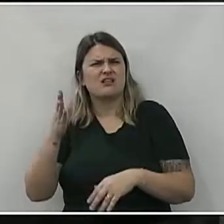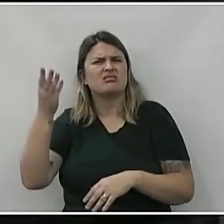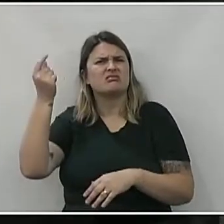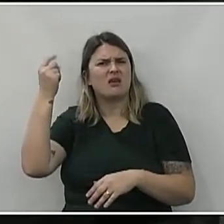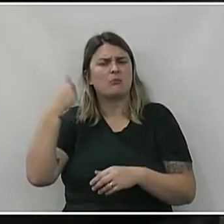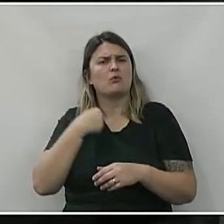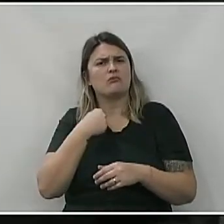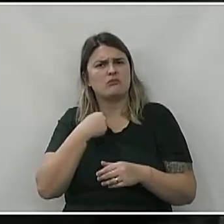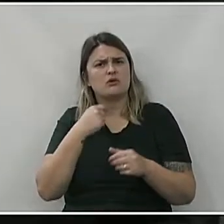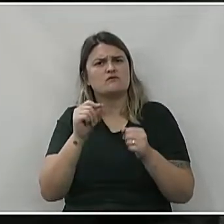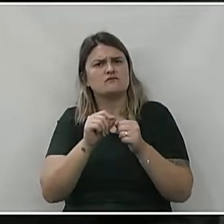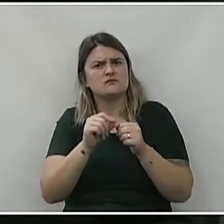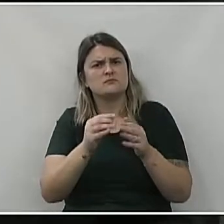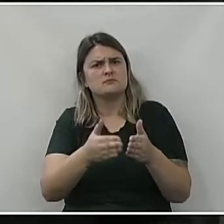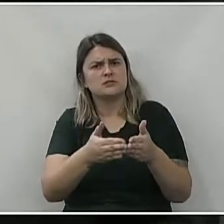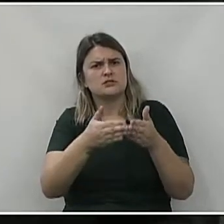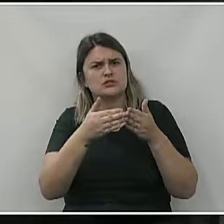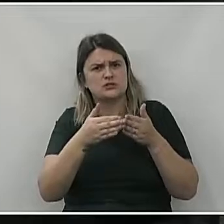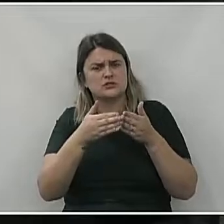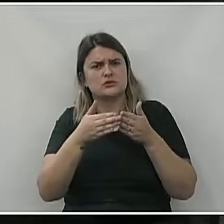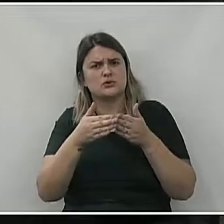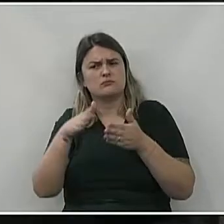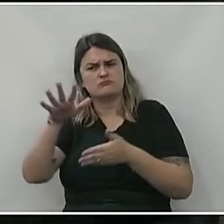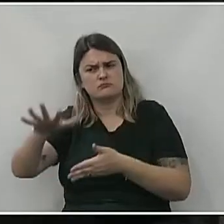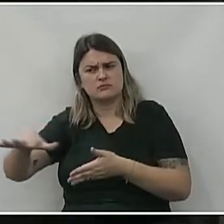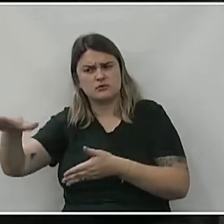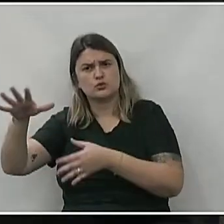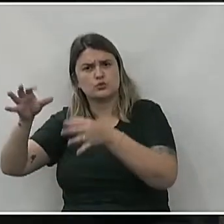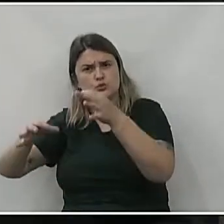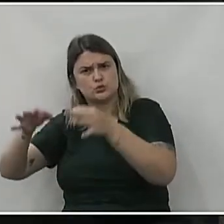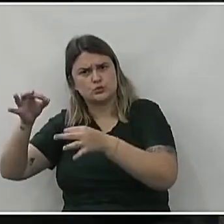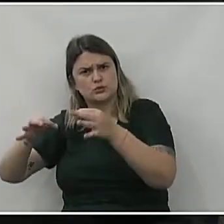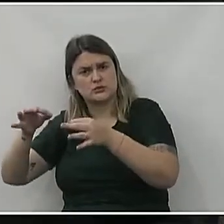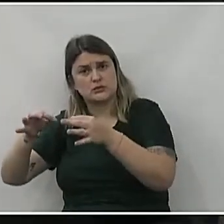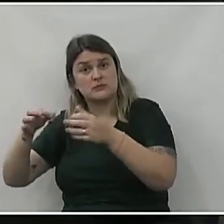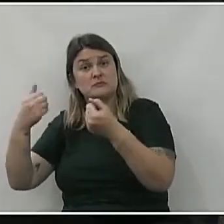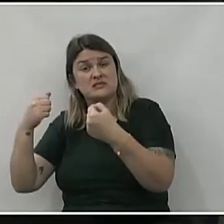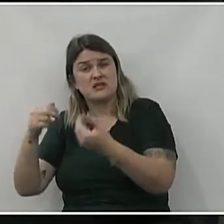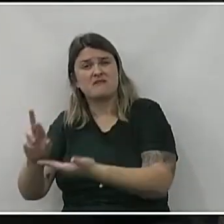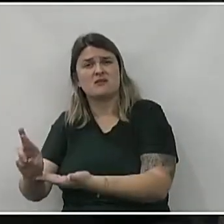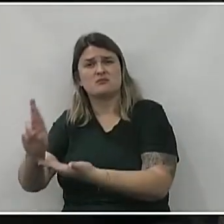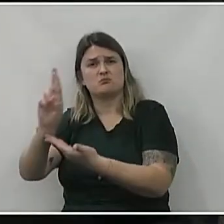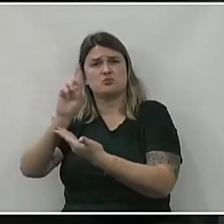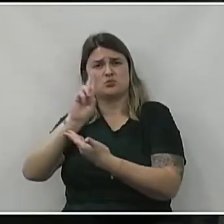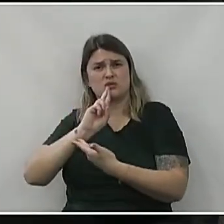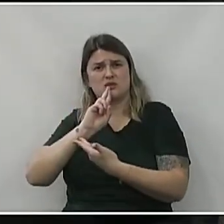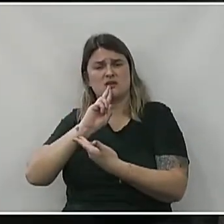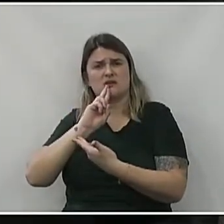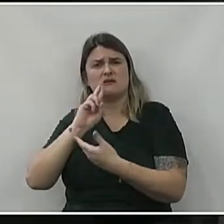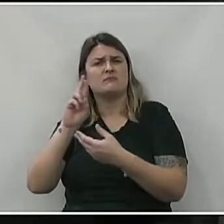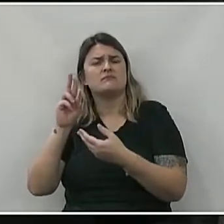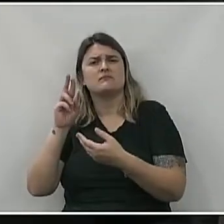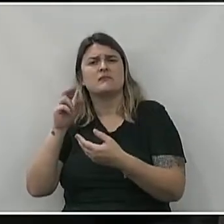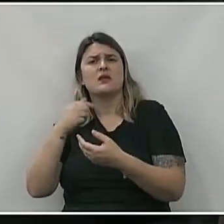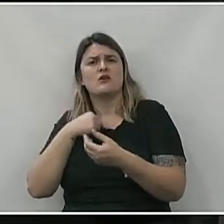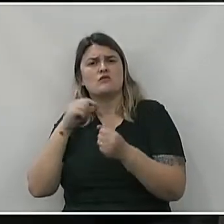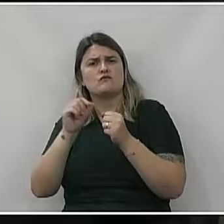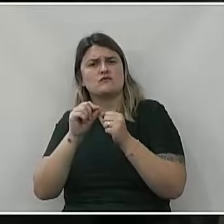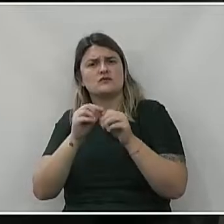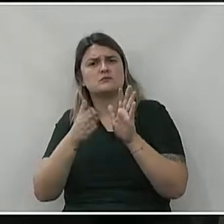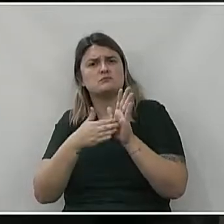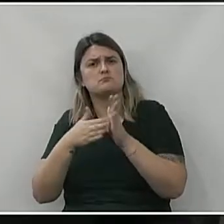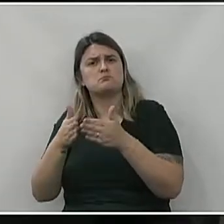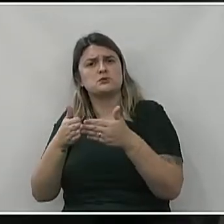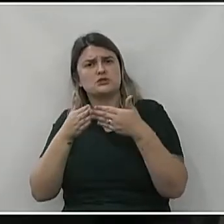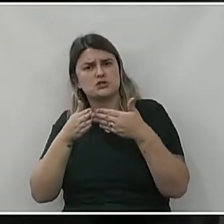eu pedi ao setor jurídico que se manifestasse a respeito de um requerimento